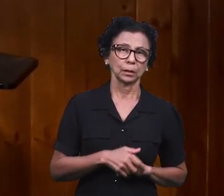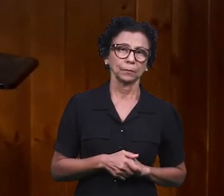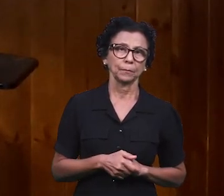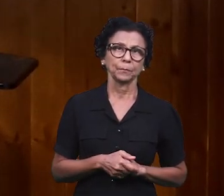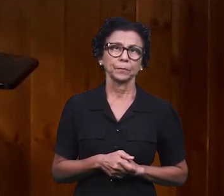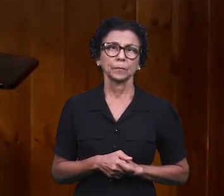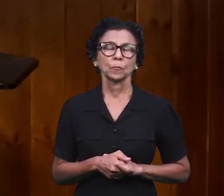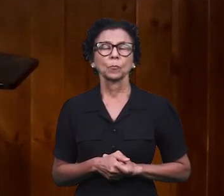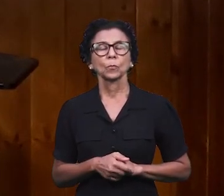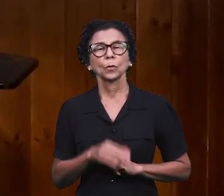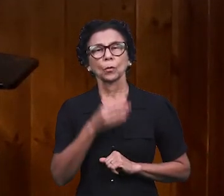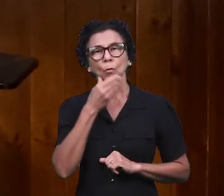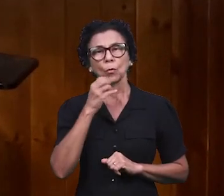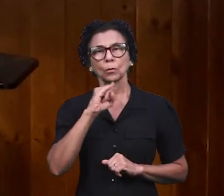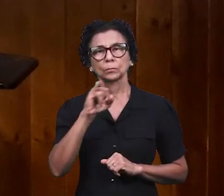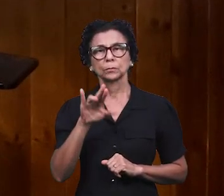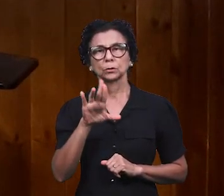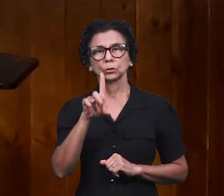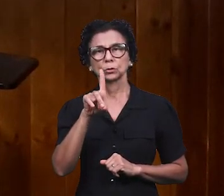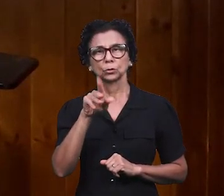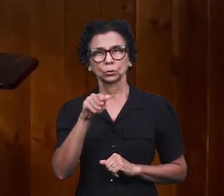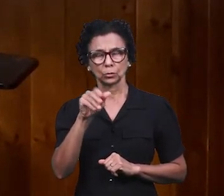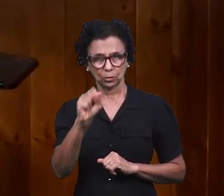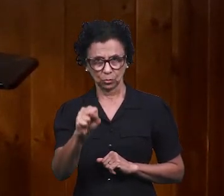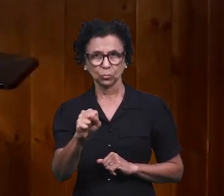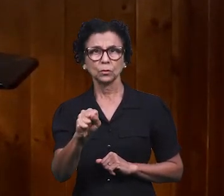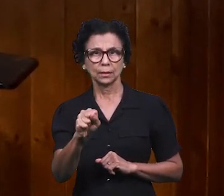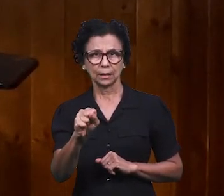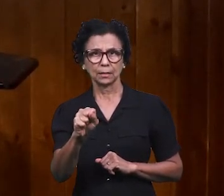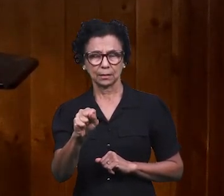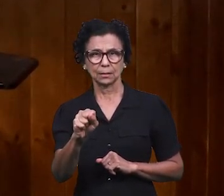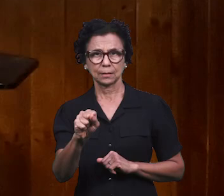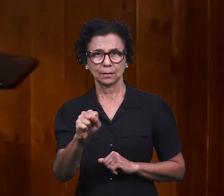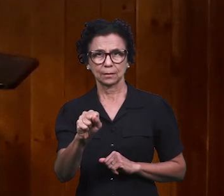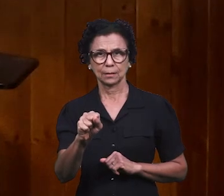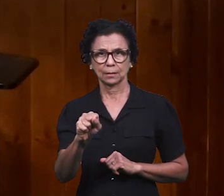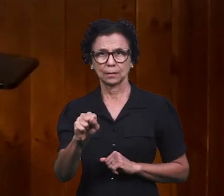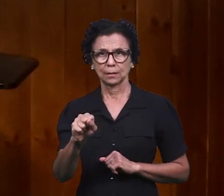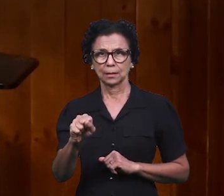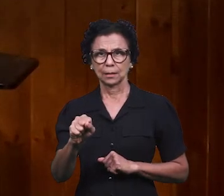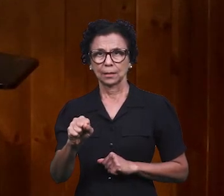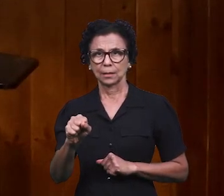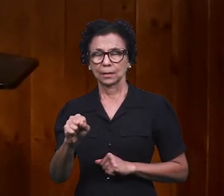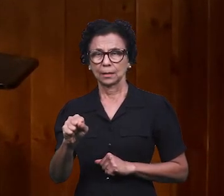Judas Macabeu, o povo de Israel, liderado por ele,